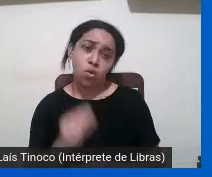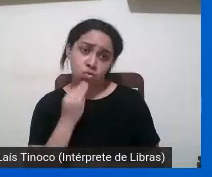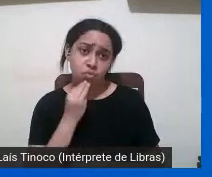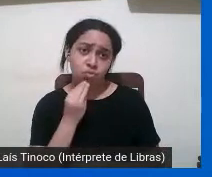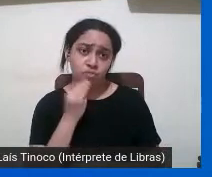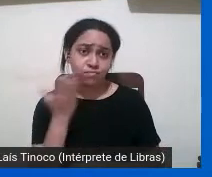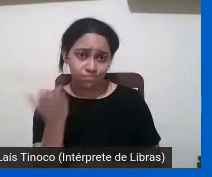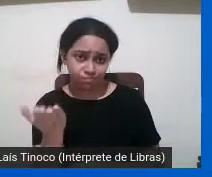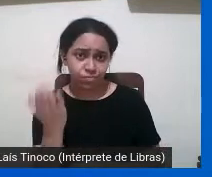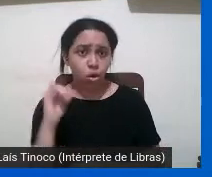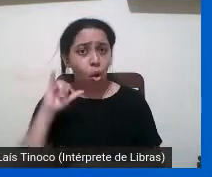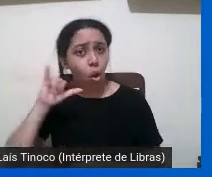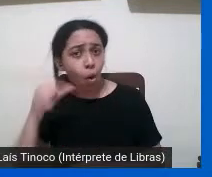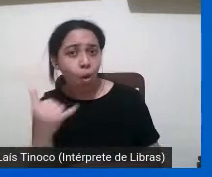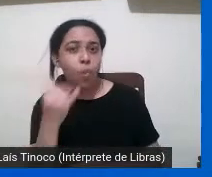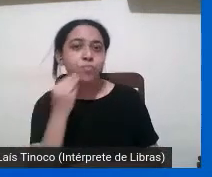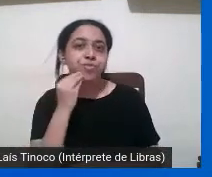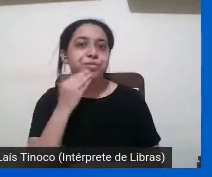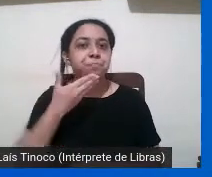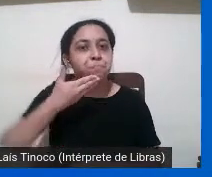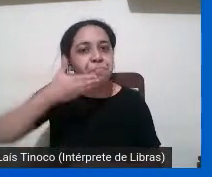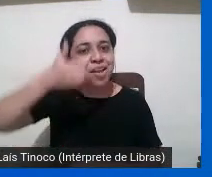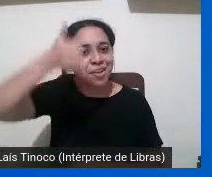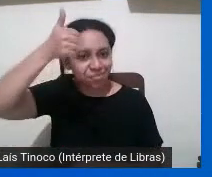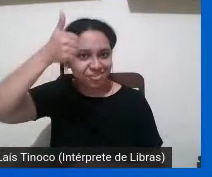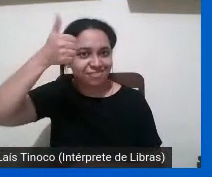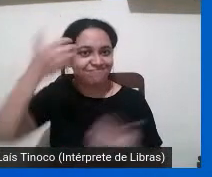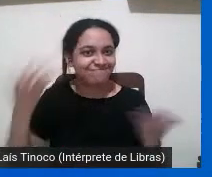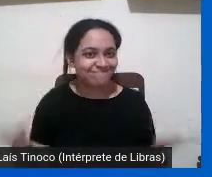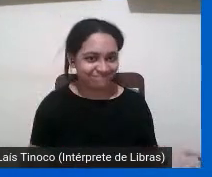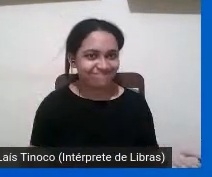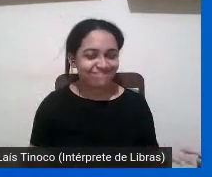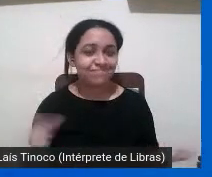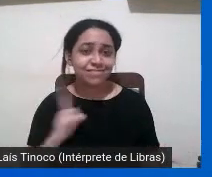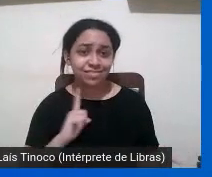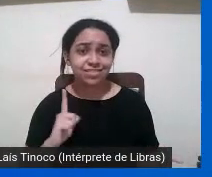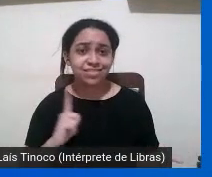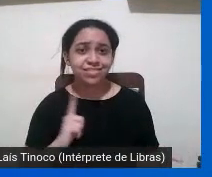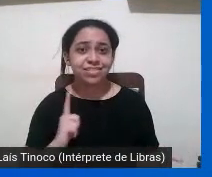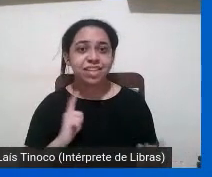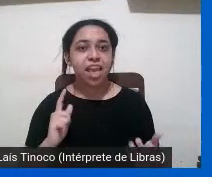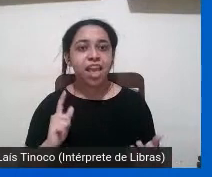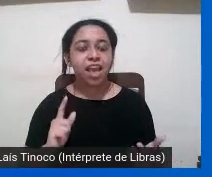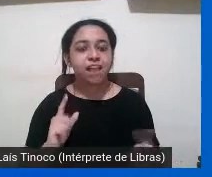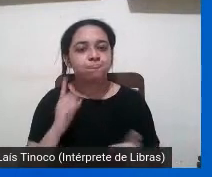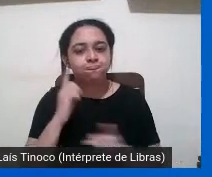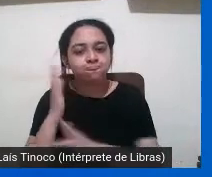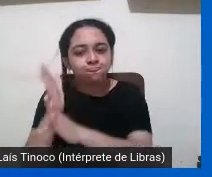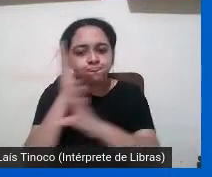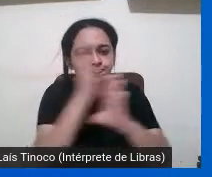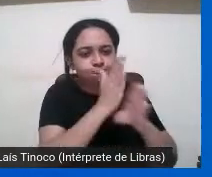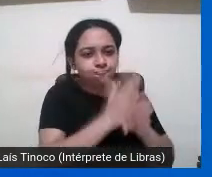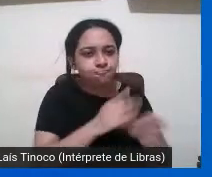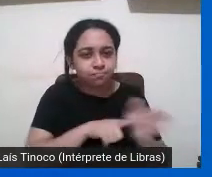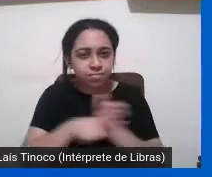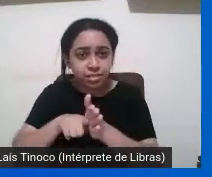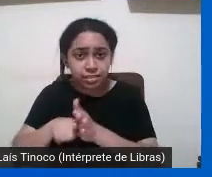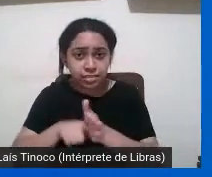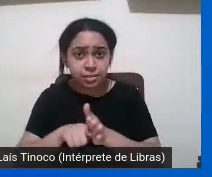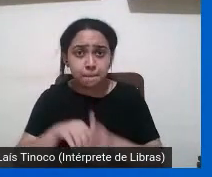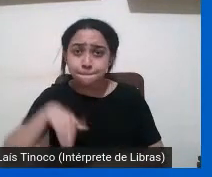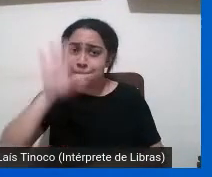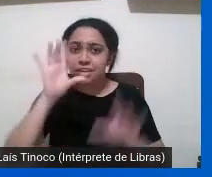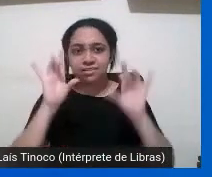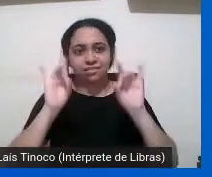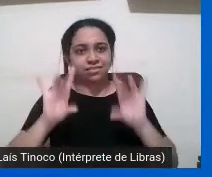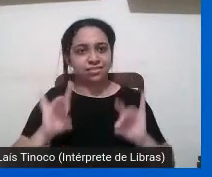oportunidade de melhoria quais seriam elas nós precisamos ter diagnósticos mais precisos e eu já percebo que eu tenho um perfil de